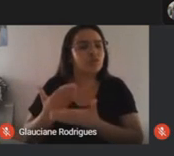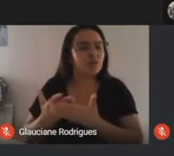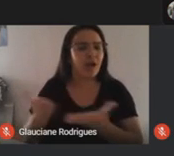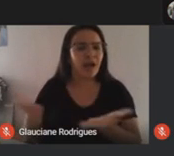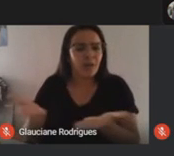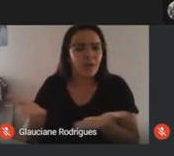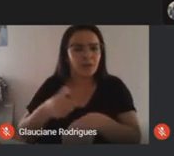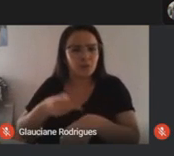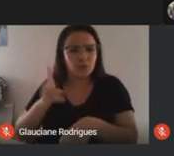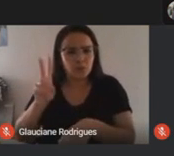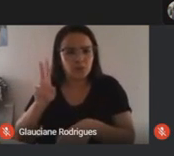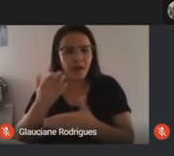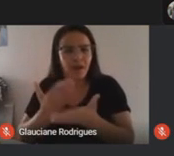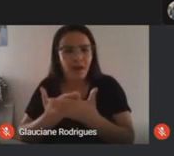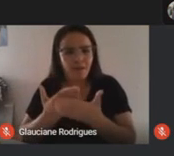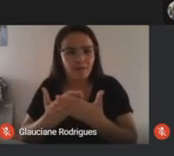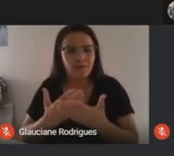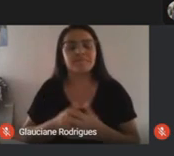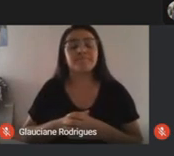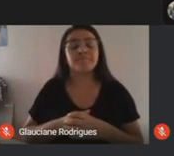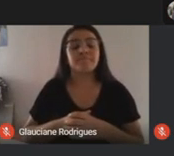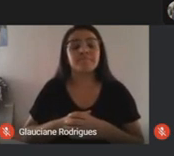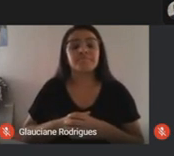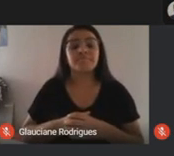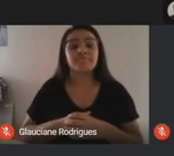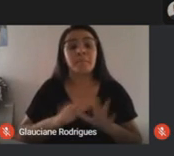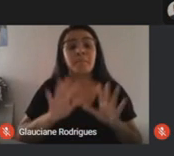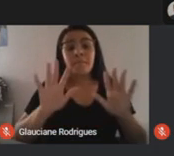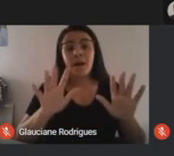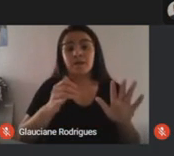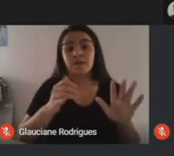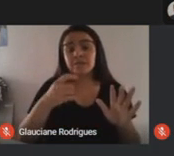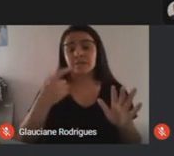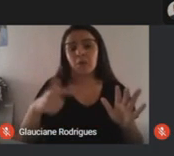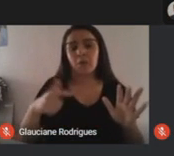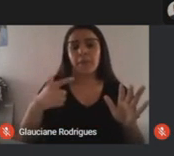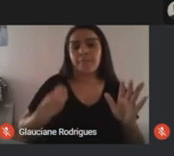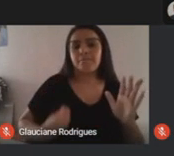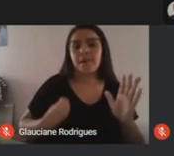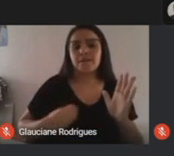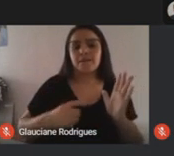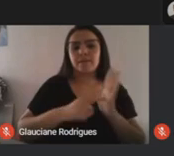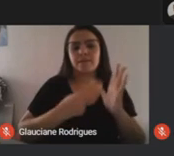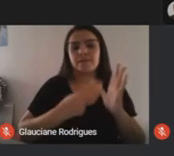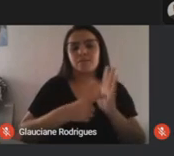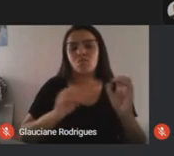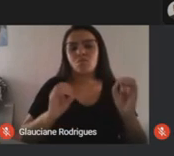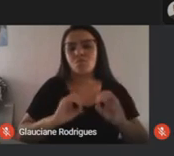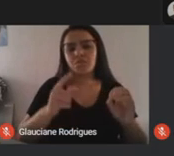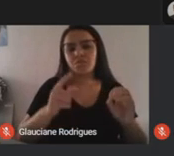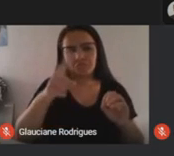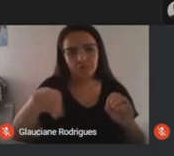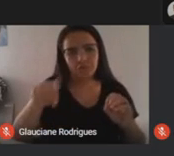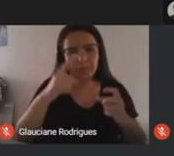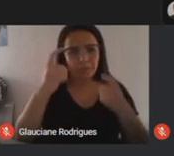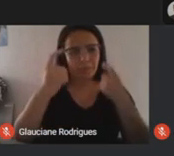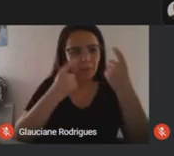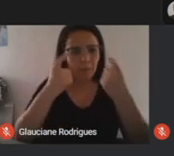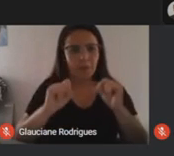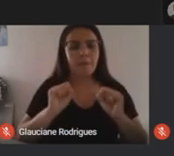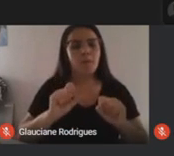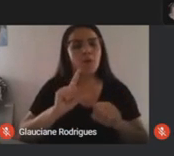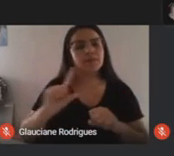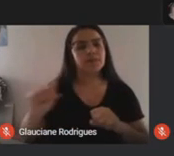vai ter o sorteio e a apresentação do PIBID. Aí o sorteio vai ser logo após o intervalo, às 2 horas, eu vou fazer de um